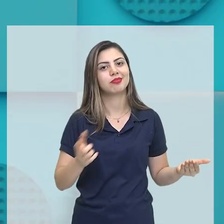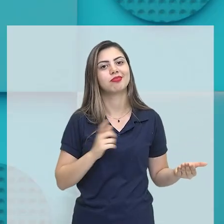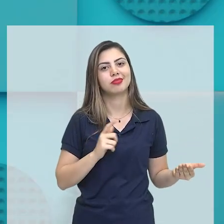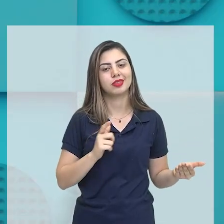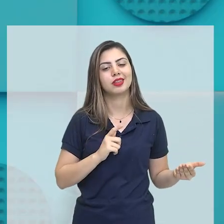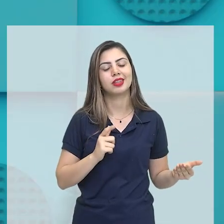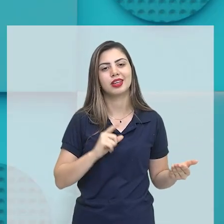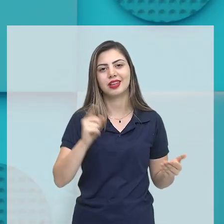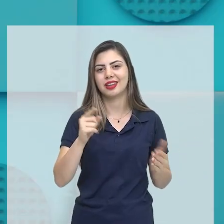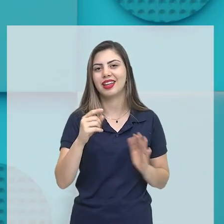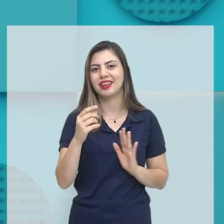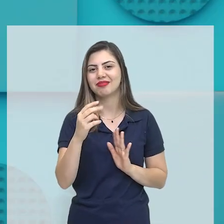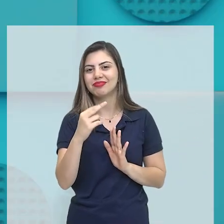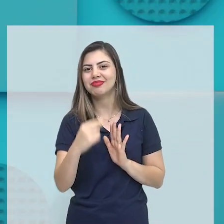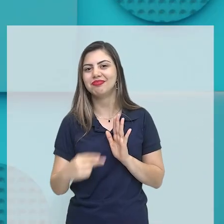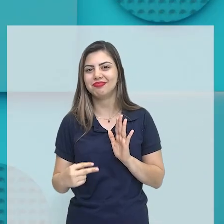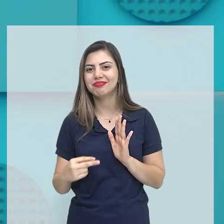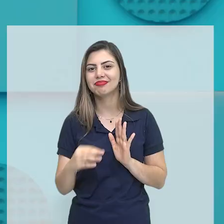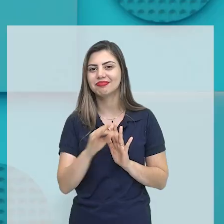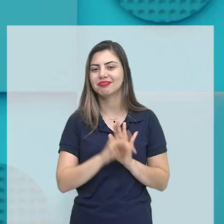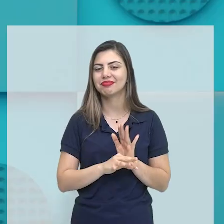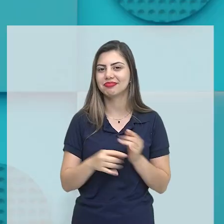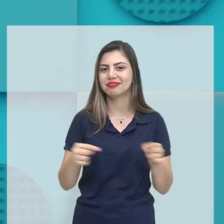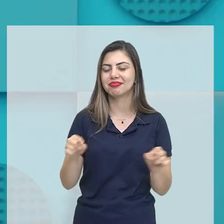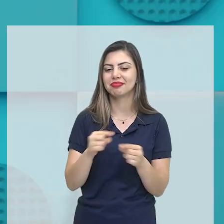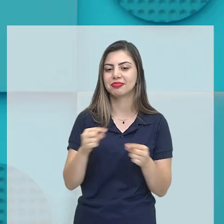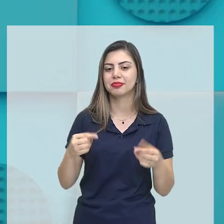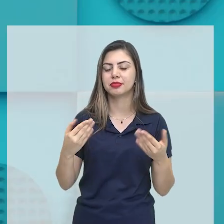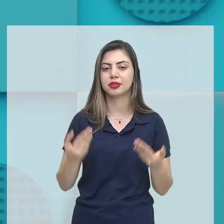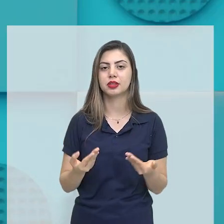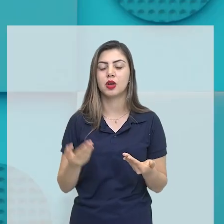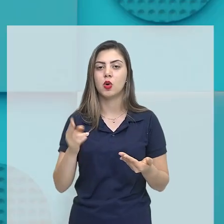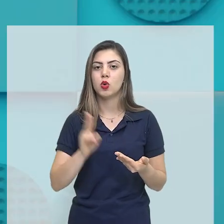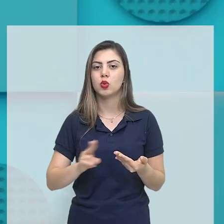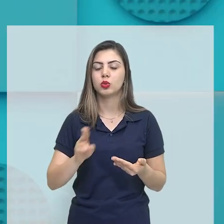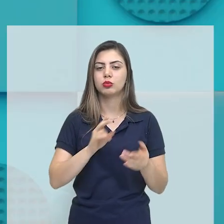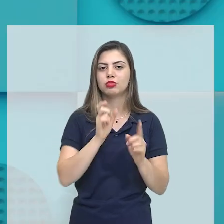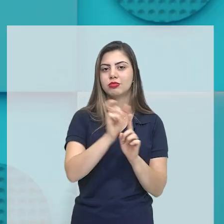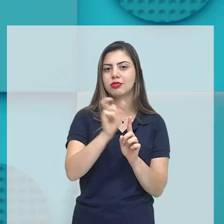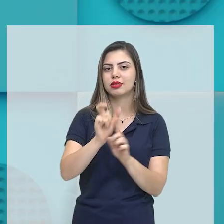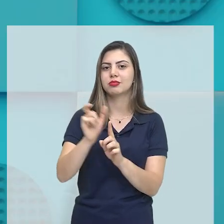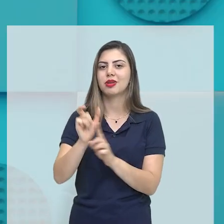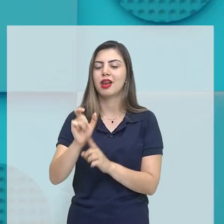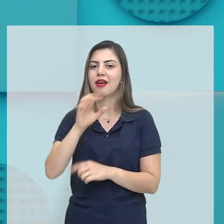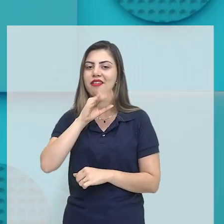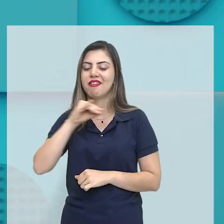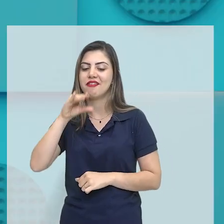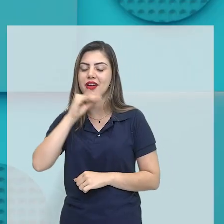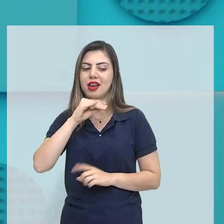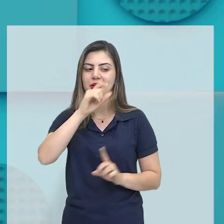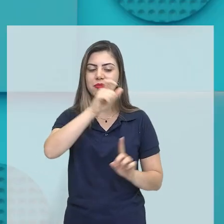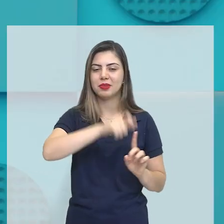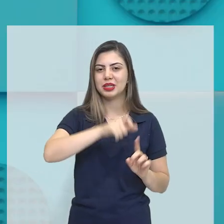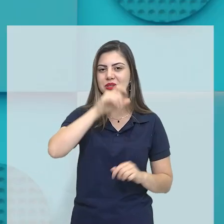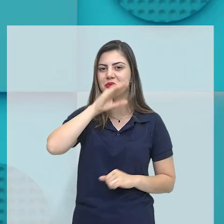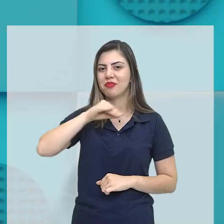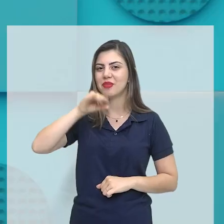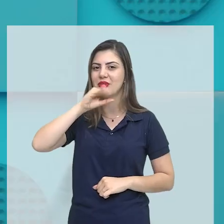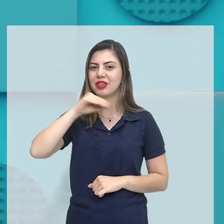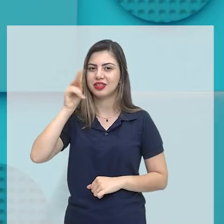né, na letra dessa música. Então, pela pronúncia das palavras, a maneira como o personagem está